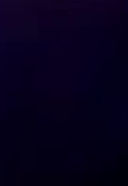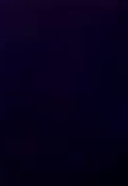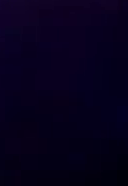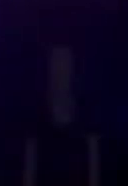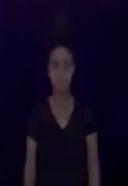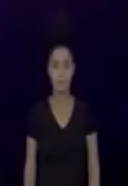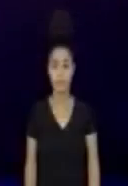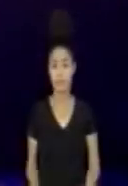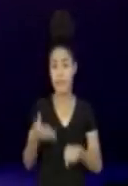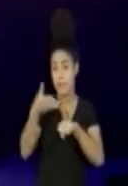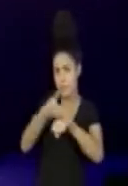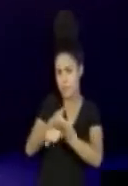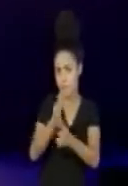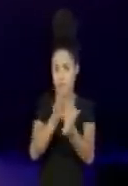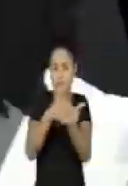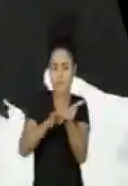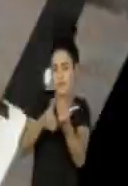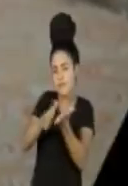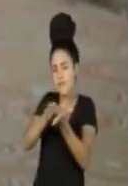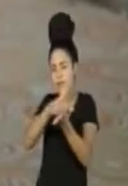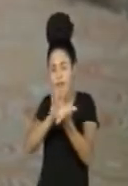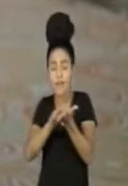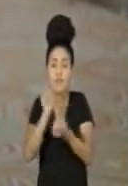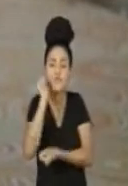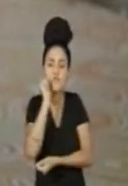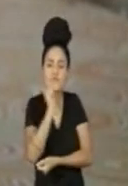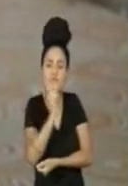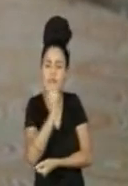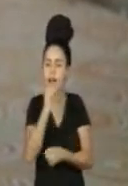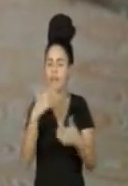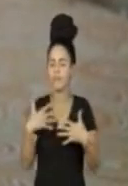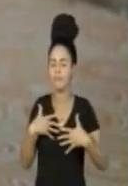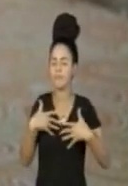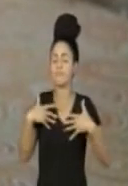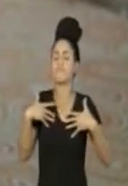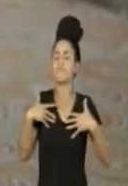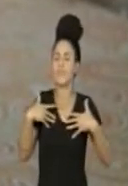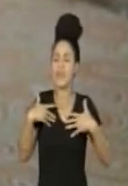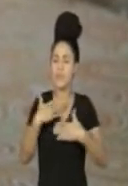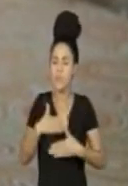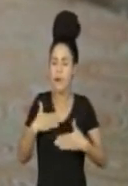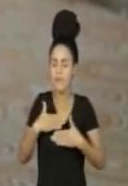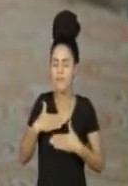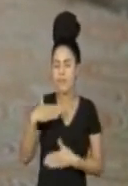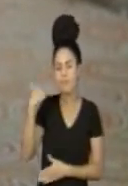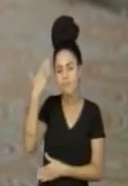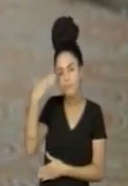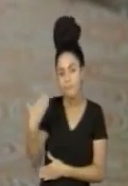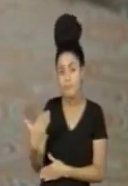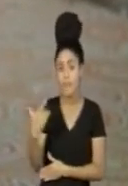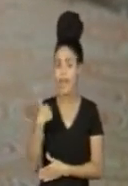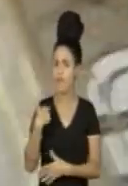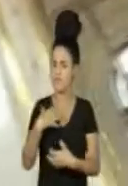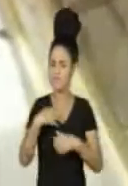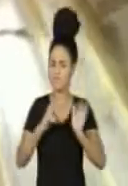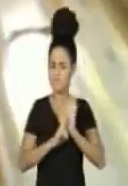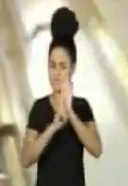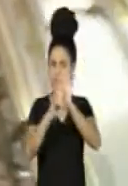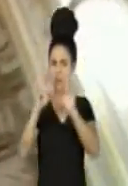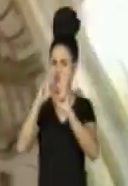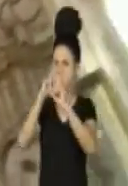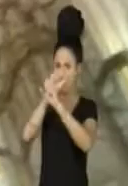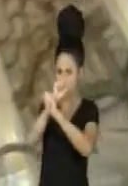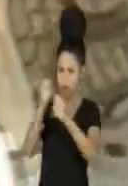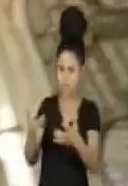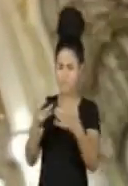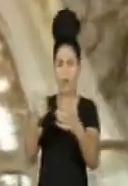Fazer parte do Samba das Moças é uma honra muito grande e é uma representatividade muito forte para mim como